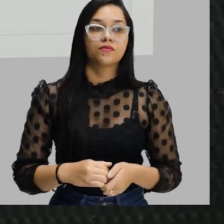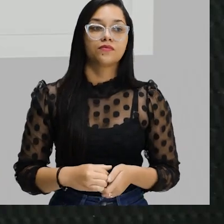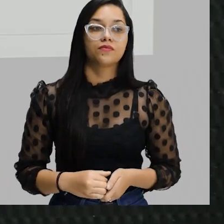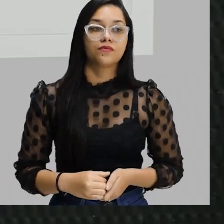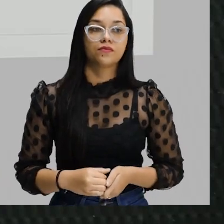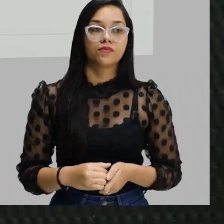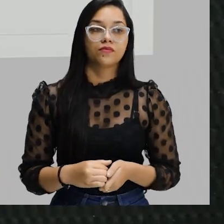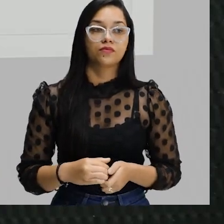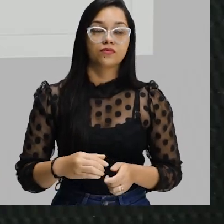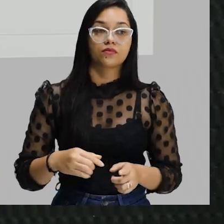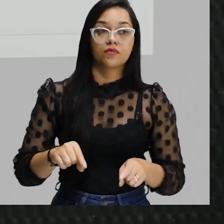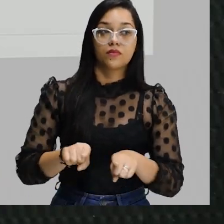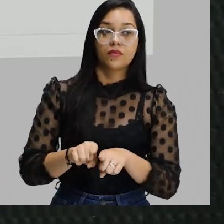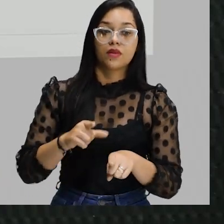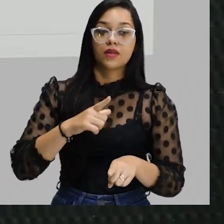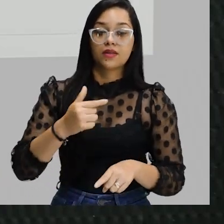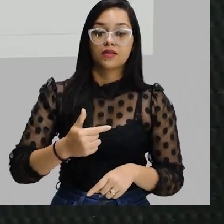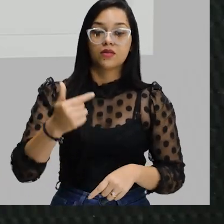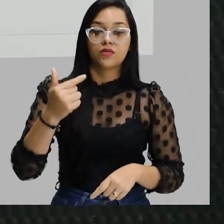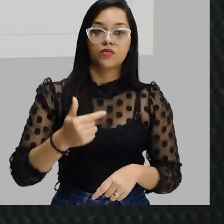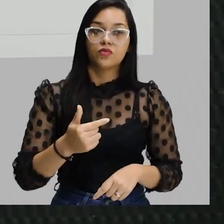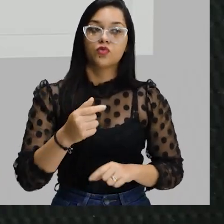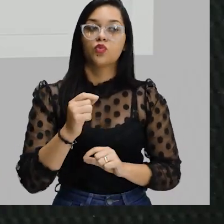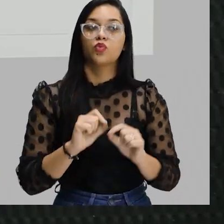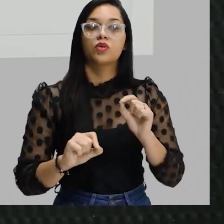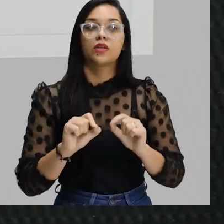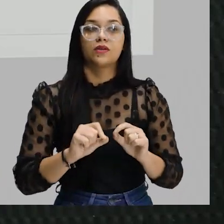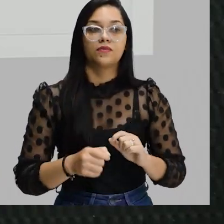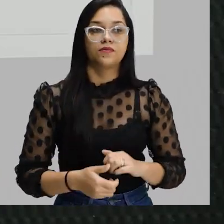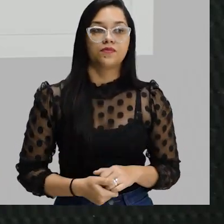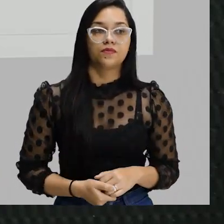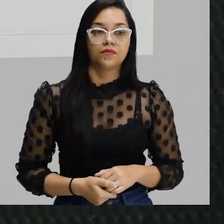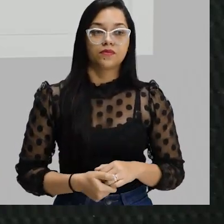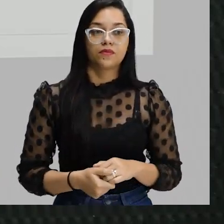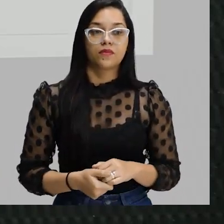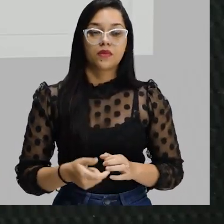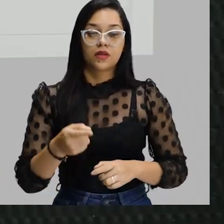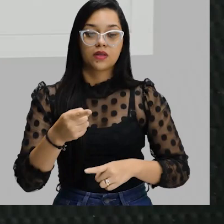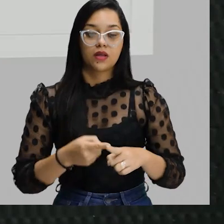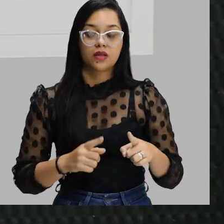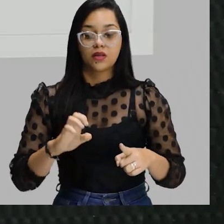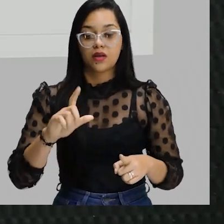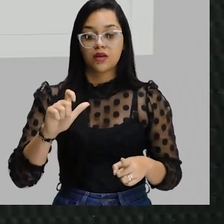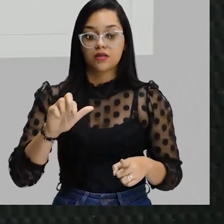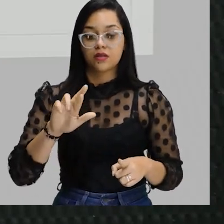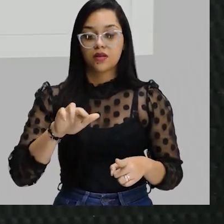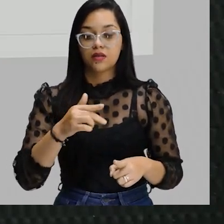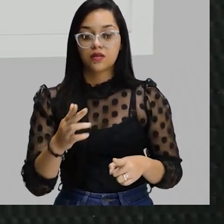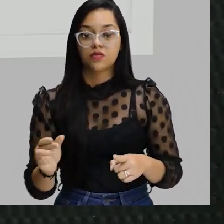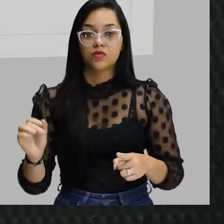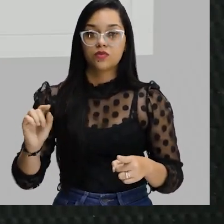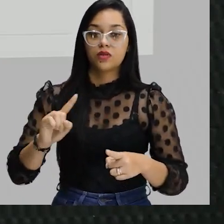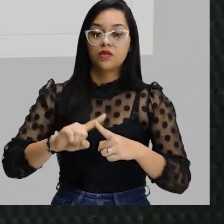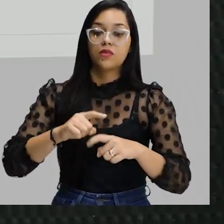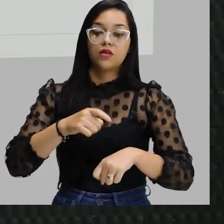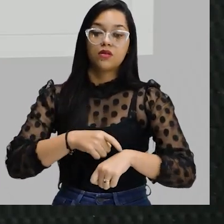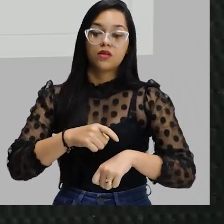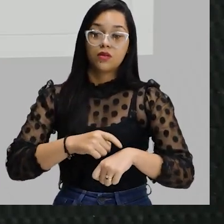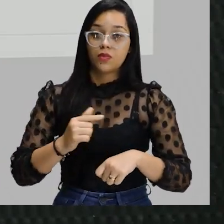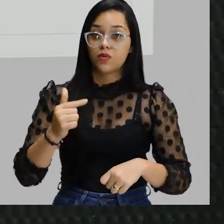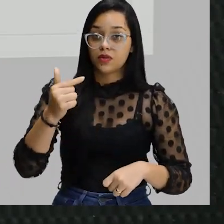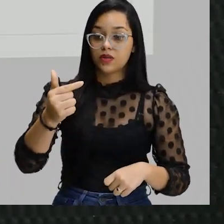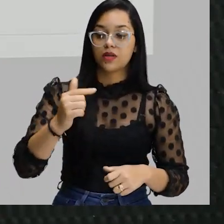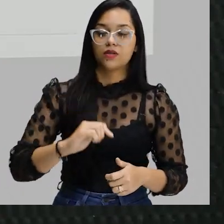mais, nós temos esse segundo fator, que é a metade da aceleração multiplicado pelo tempo ao quadrado, não é